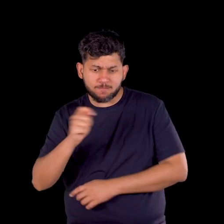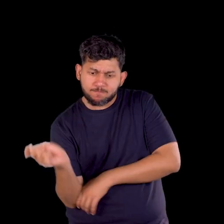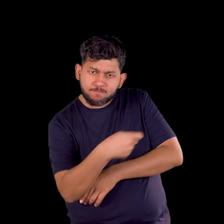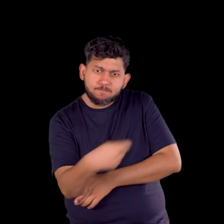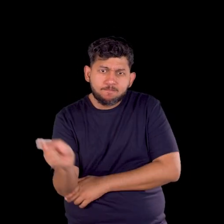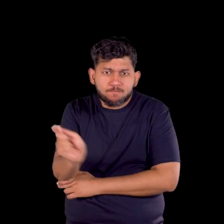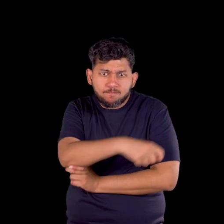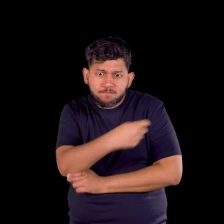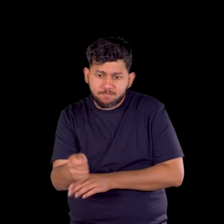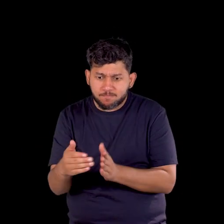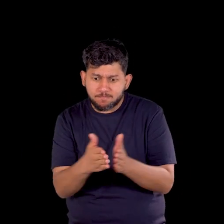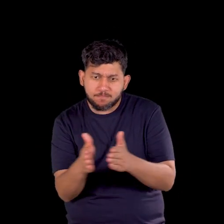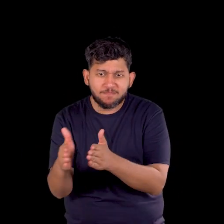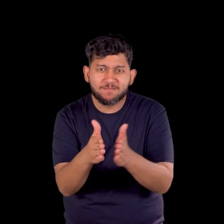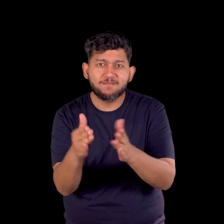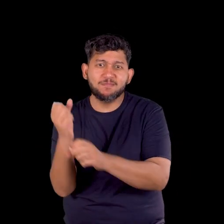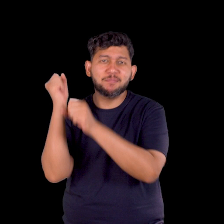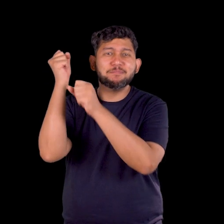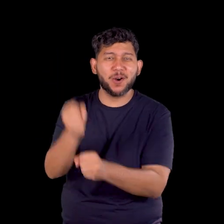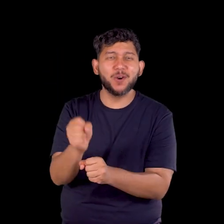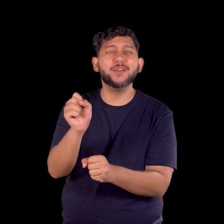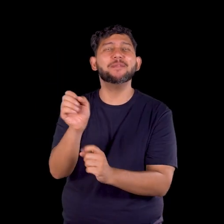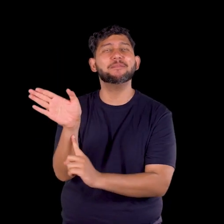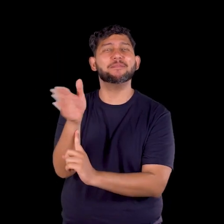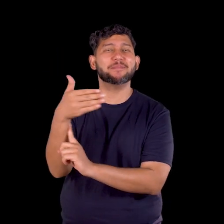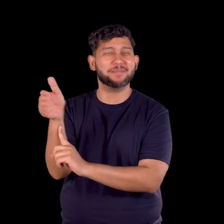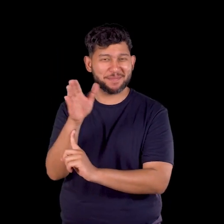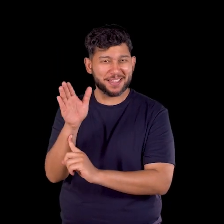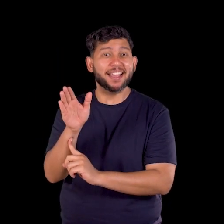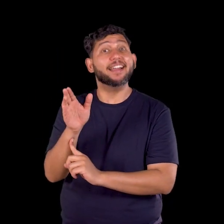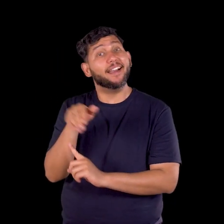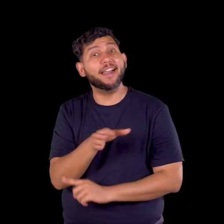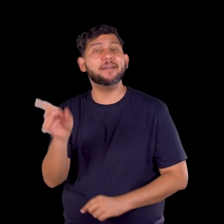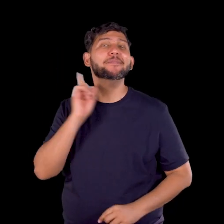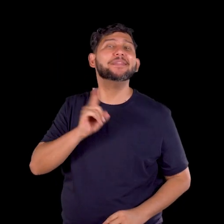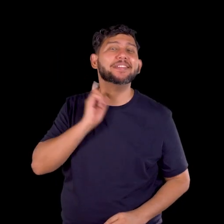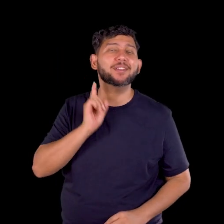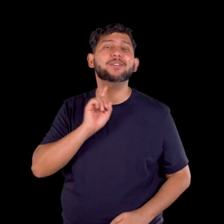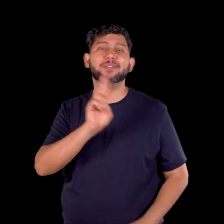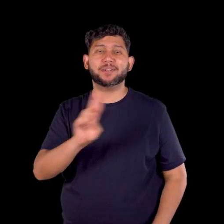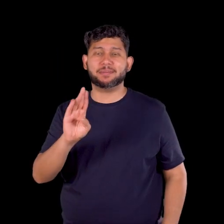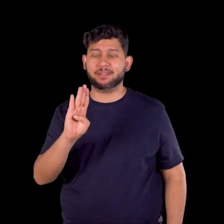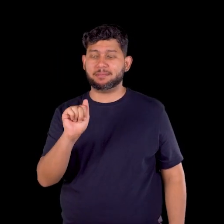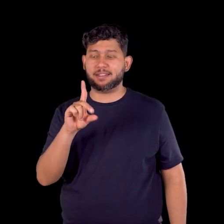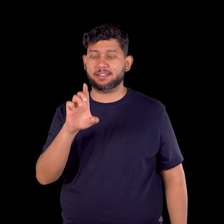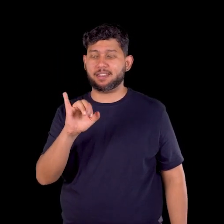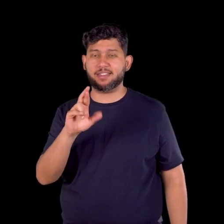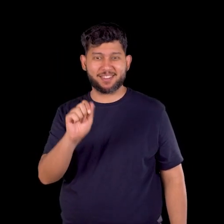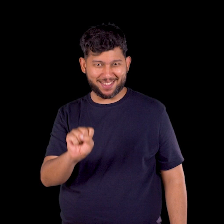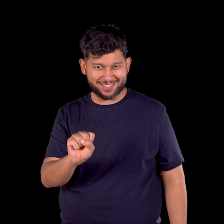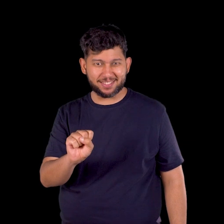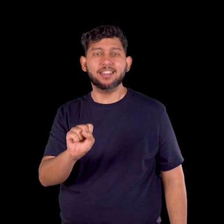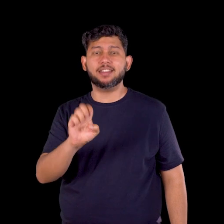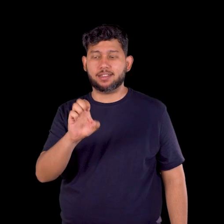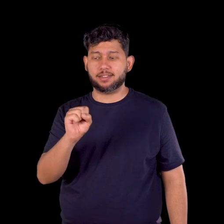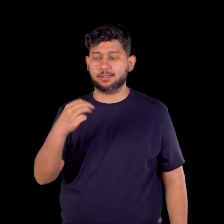ficou conhecido como a Bandeira das Esmeraldas, rumo a Minas Gerais em busca dessas pedras preciosas. 200 anos